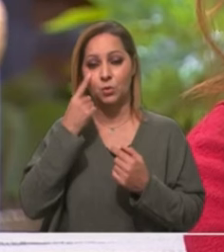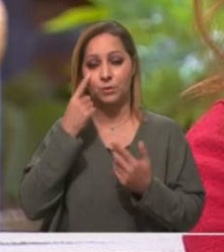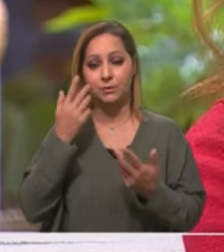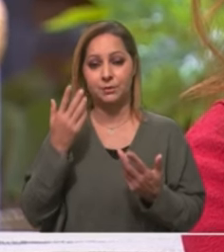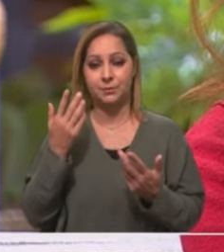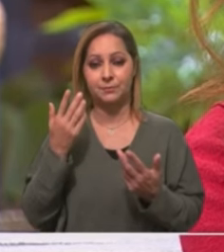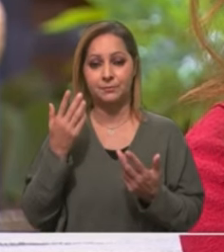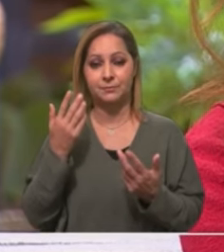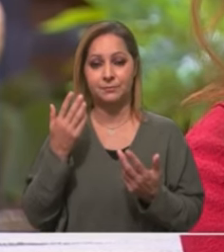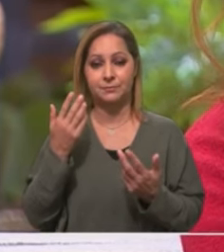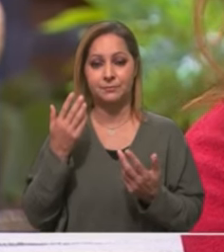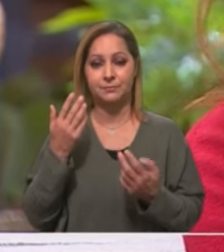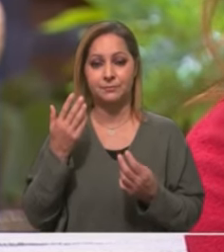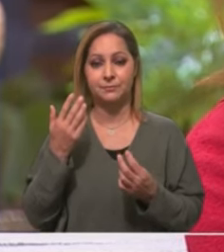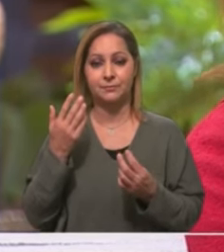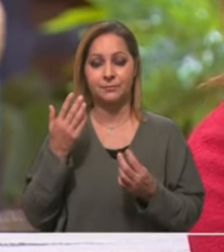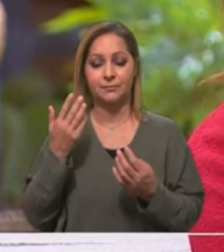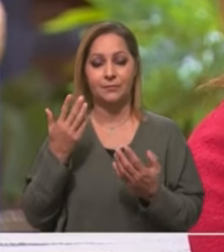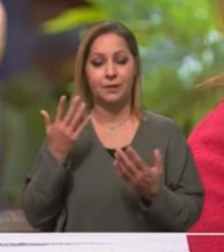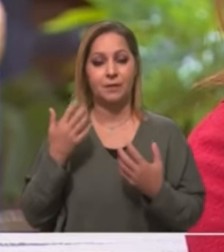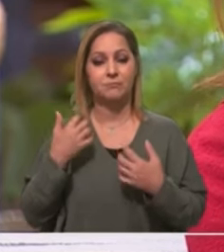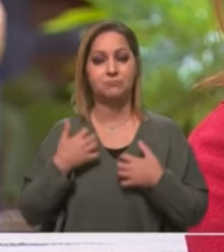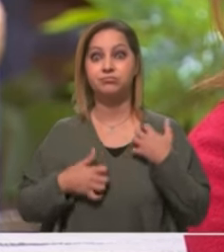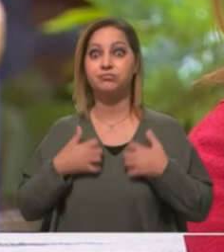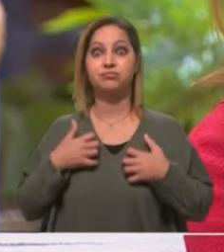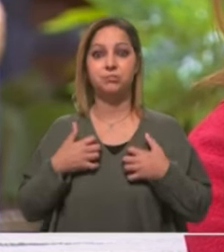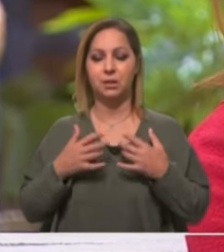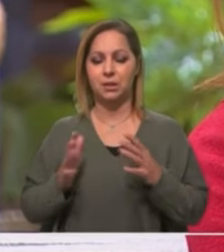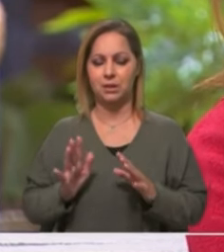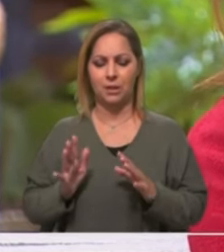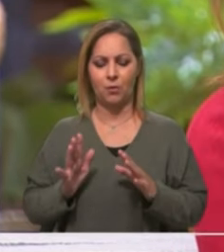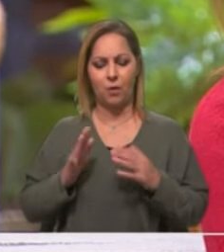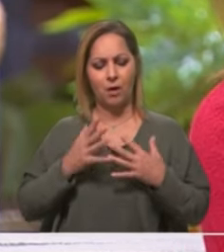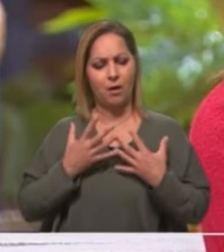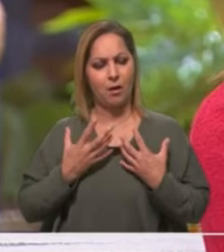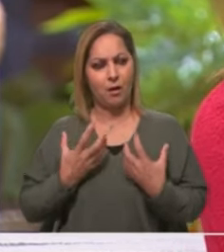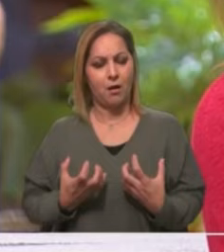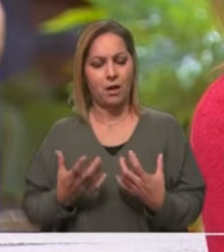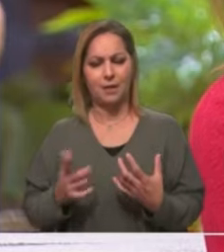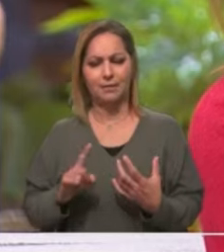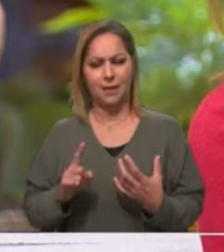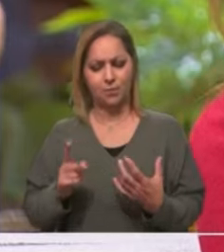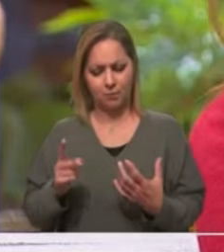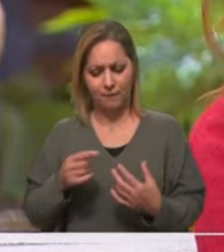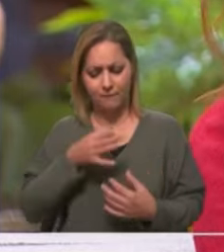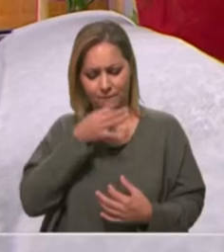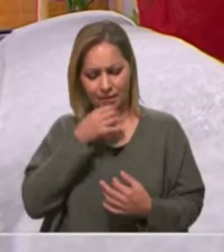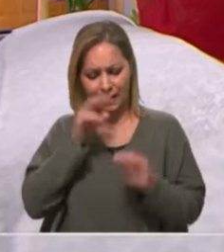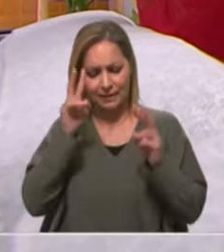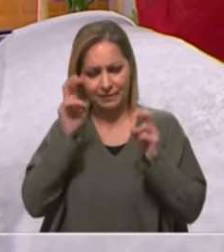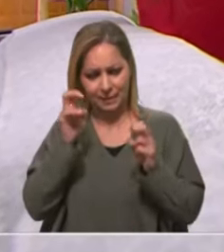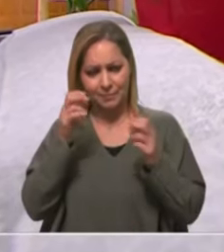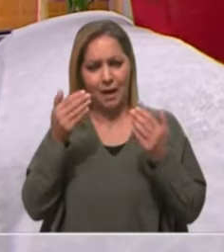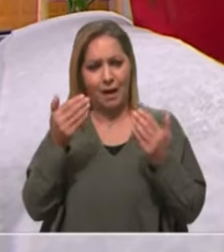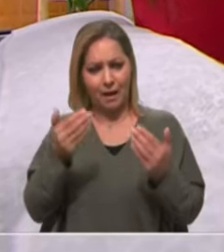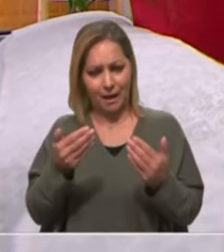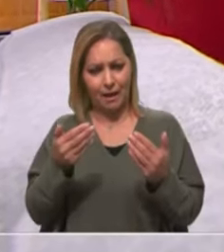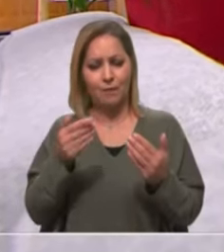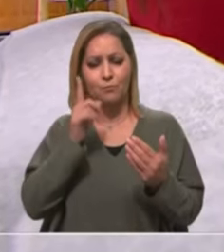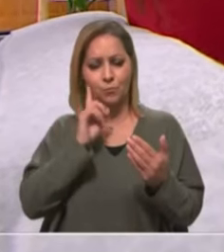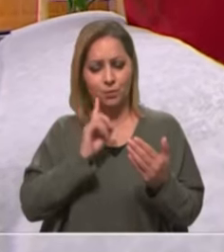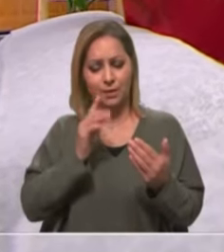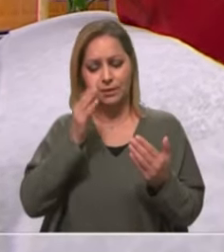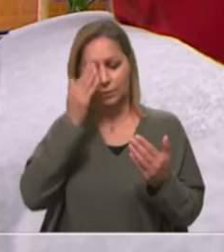que vamos, sem alarmismos, e sem drama, falar sobre isto, isto existe, tem que haver essa consciência por parte das